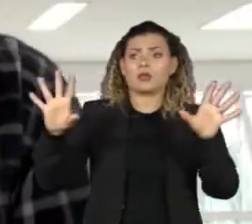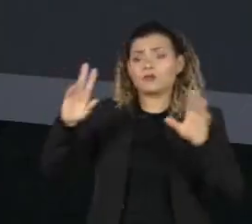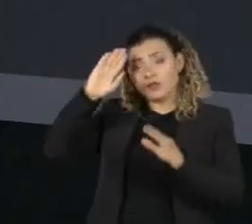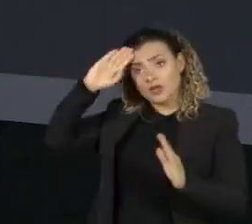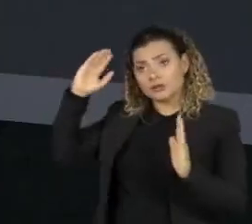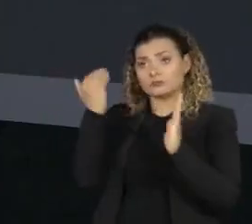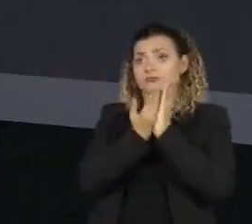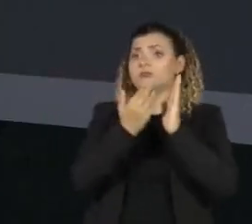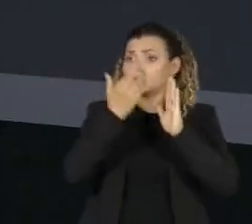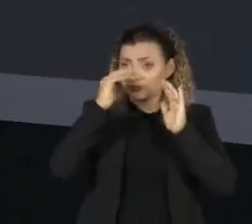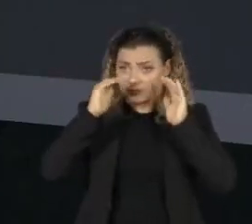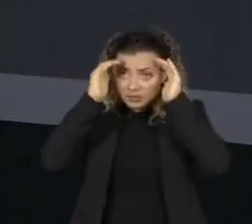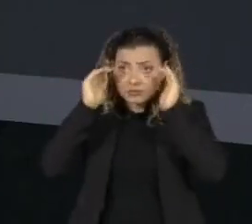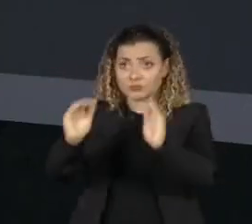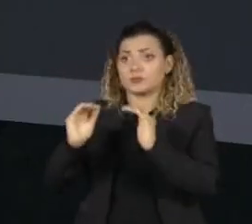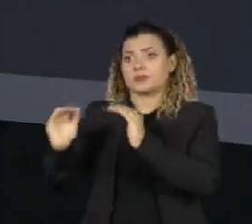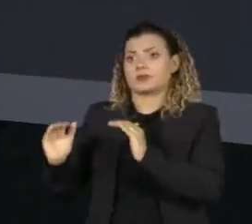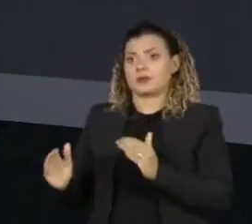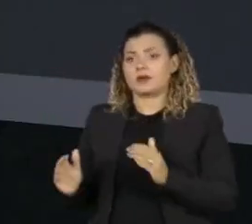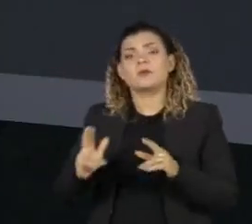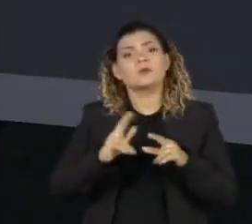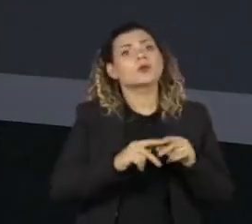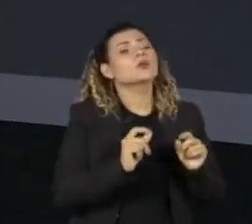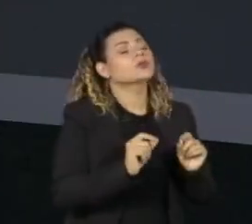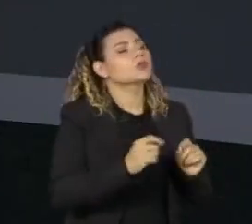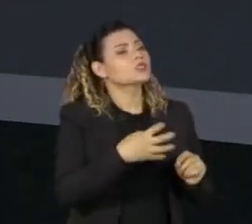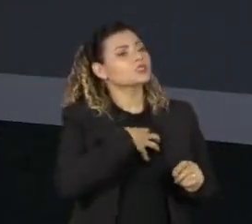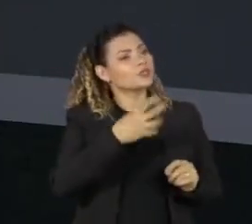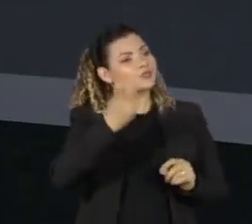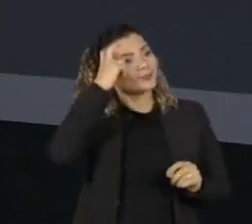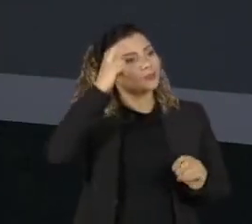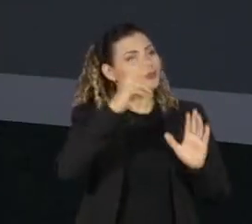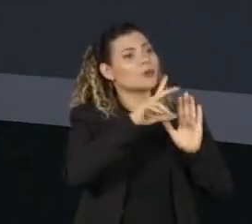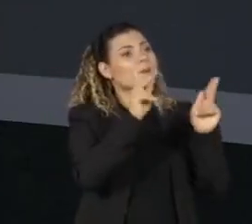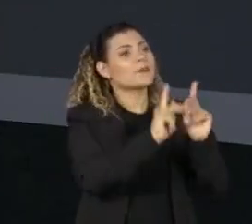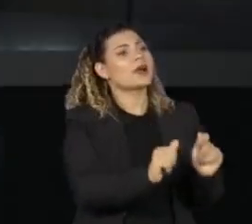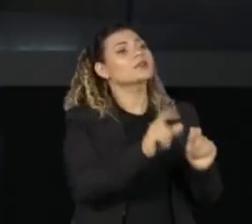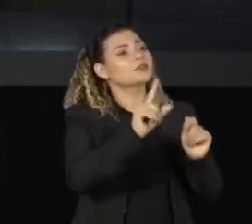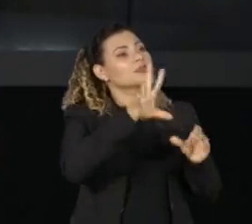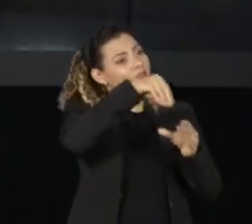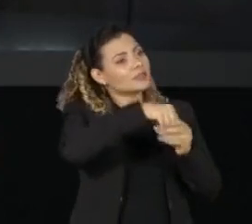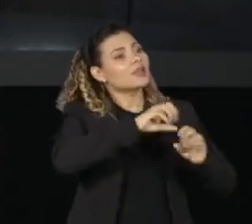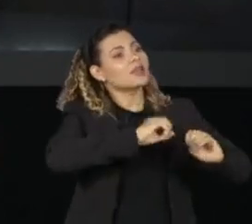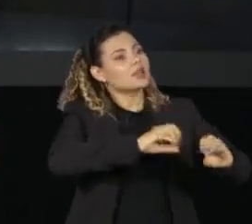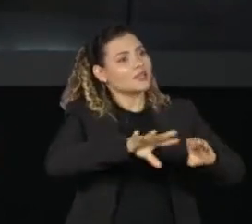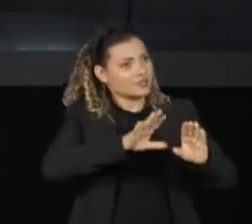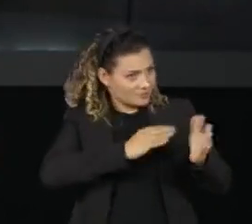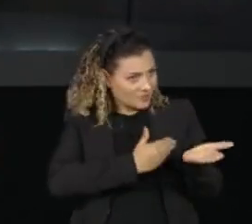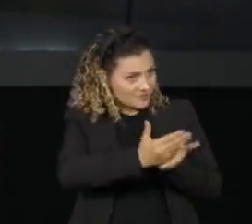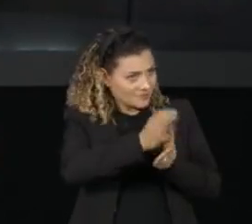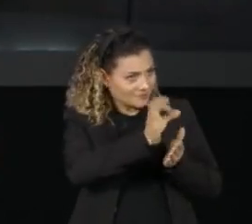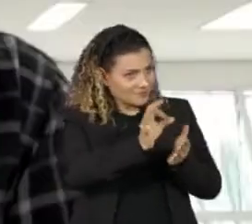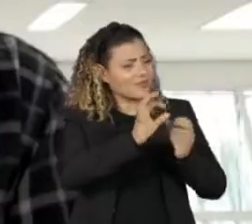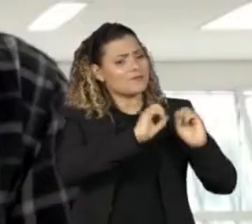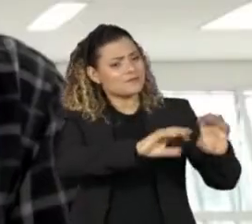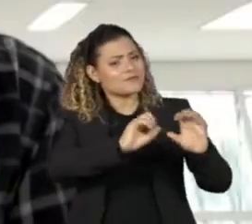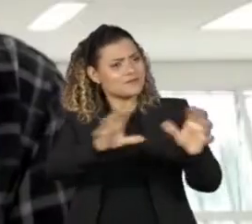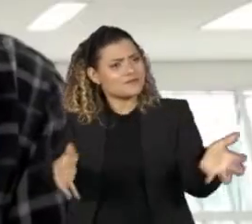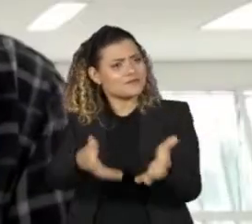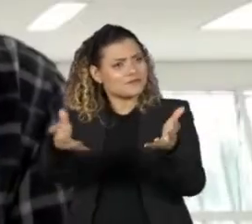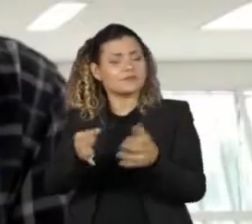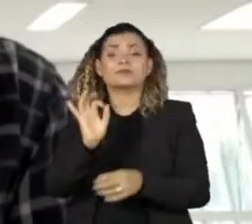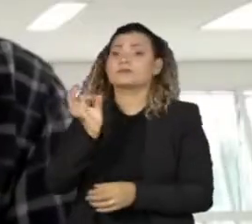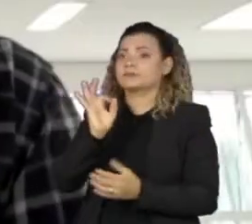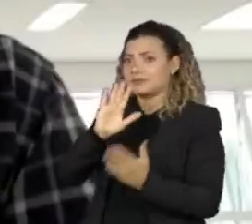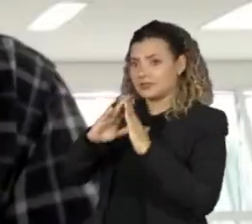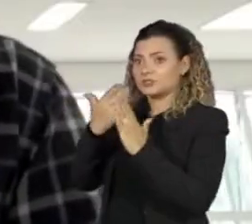vida alheia. A gente pode pensar que a cultura de paz começa nos exemplos e na escola? Exatamente, mesmo porque a escola tem como